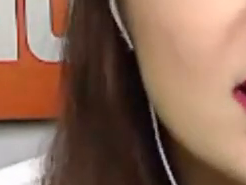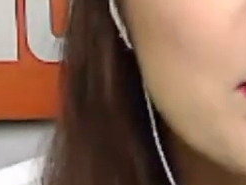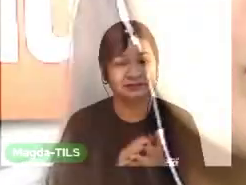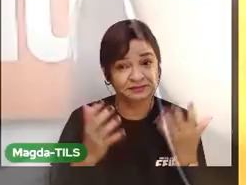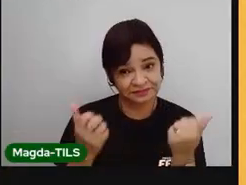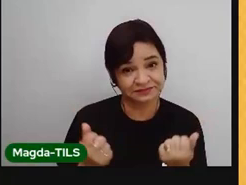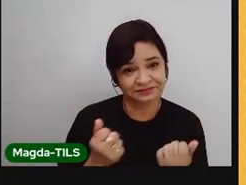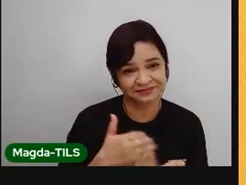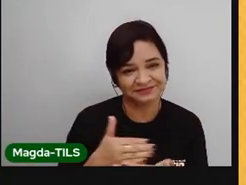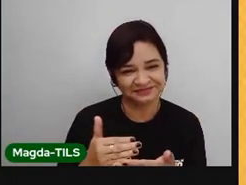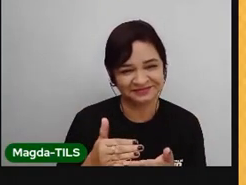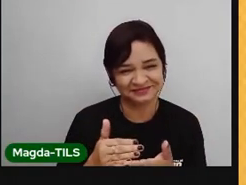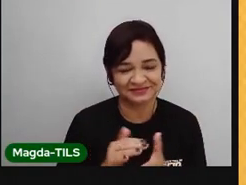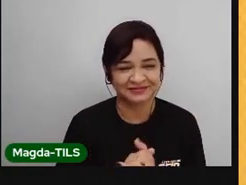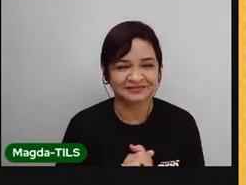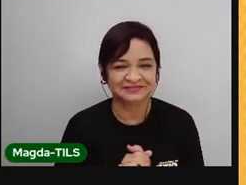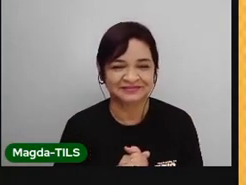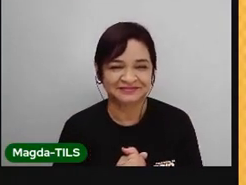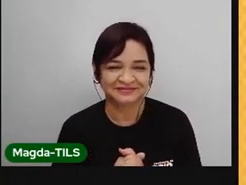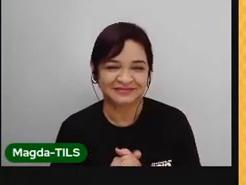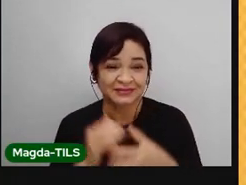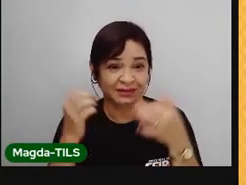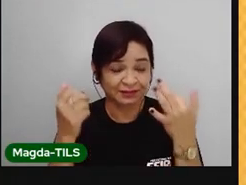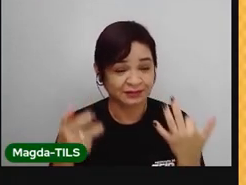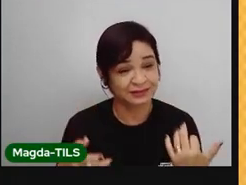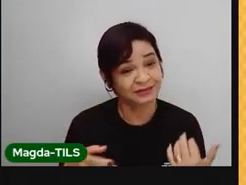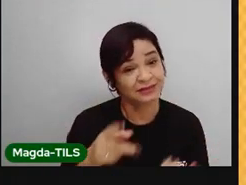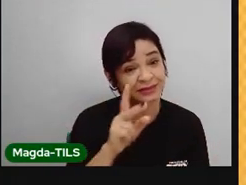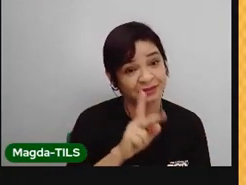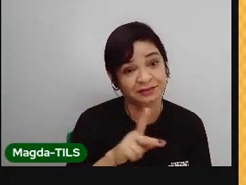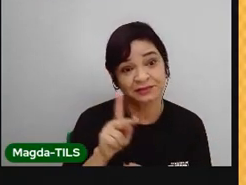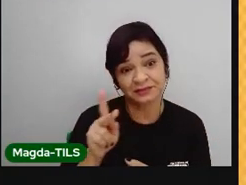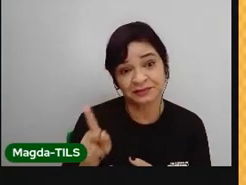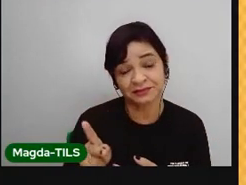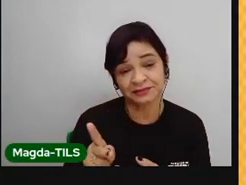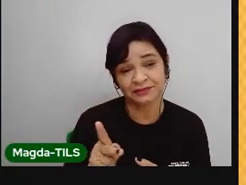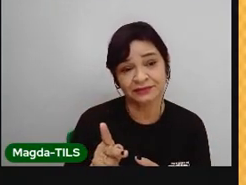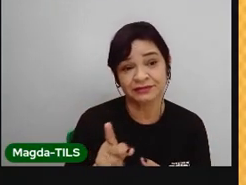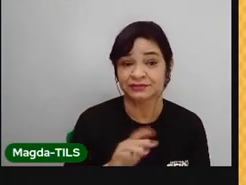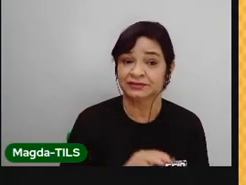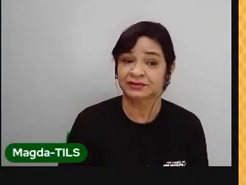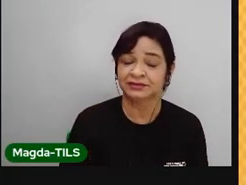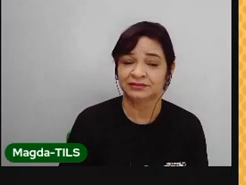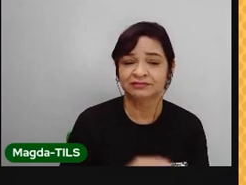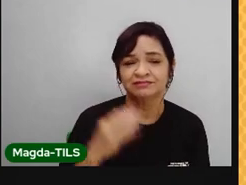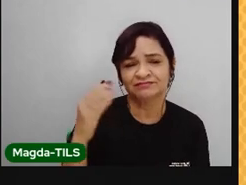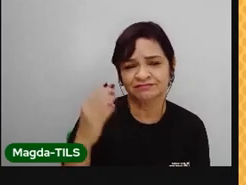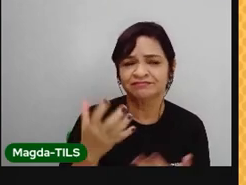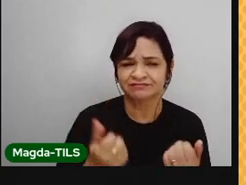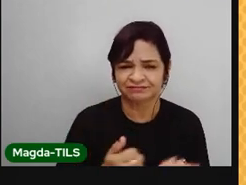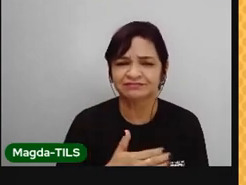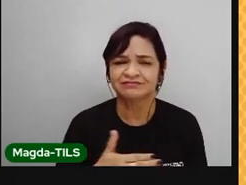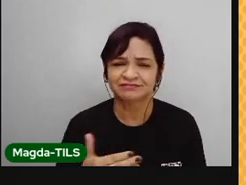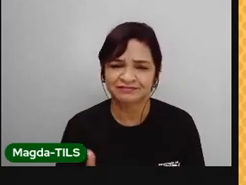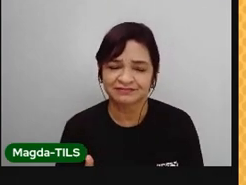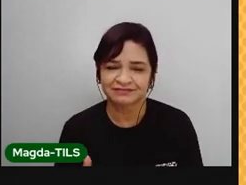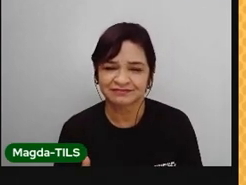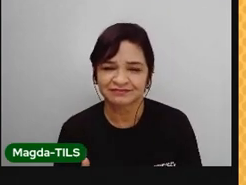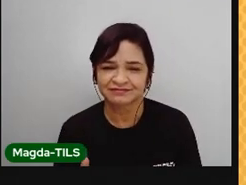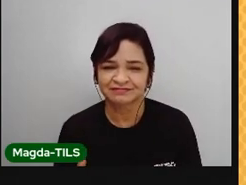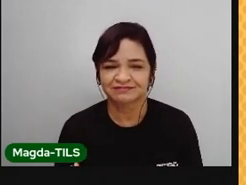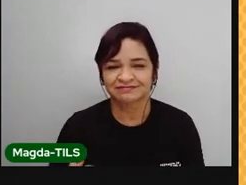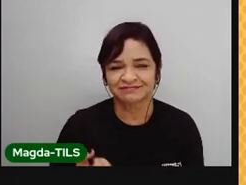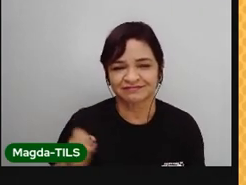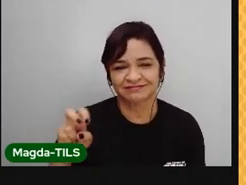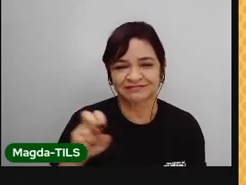vocês. Como eu já falei, meu nome é professora Tayara Santos. E vamos lá começar a nossa aula 5 de ciências do oitavo